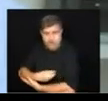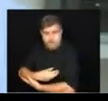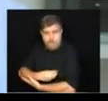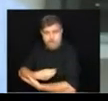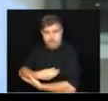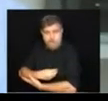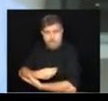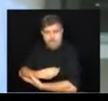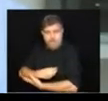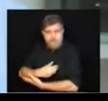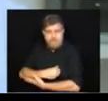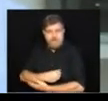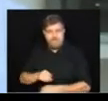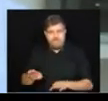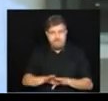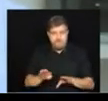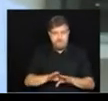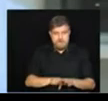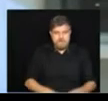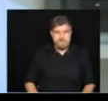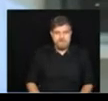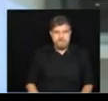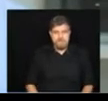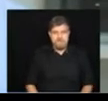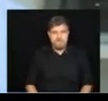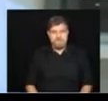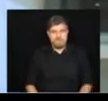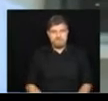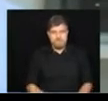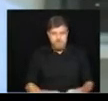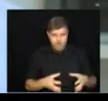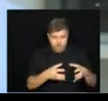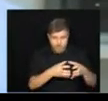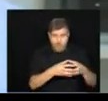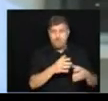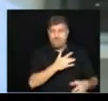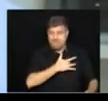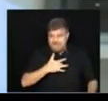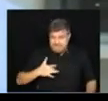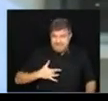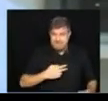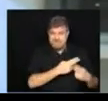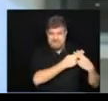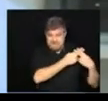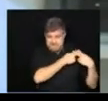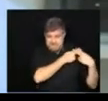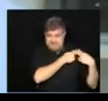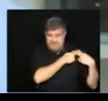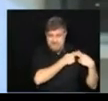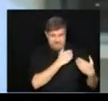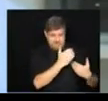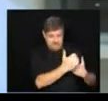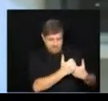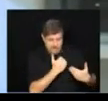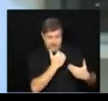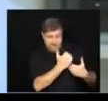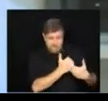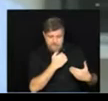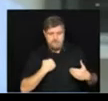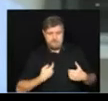as orientações da Organização Mundial da Saúde, Organização Pan-Americana de Saúde, todas